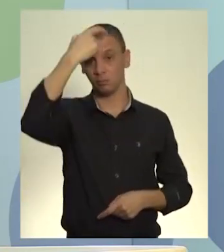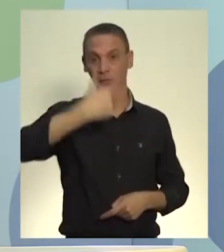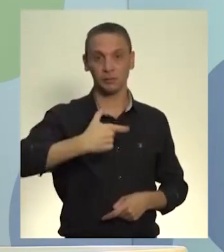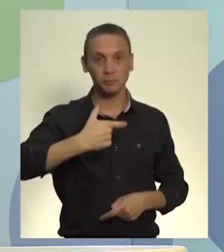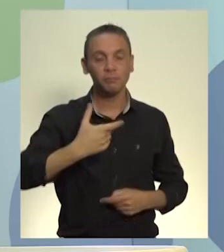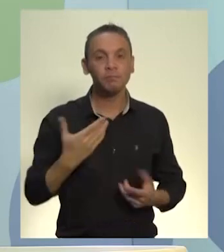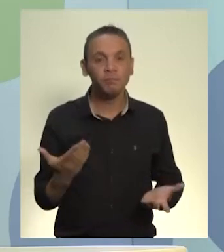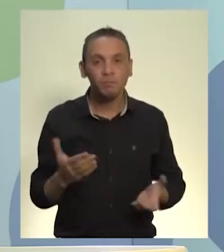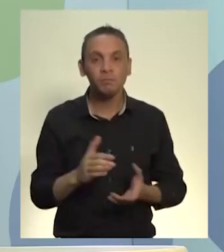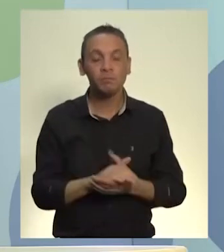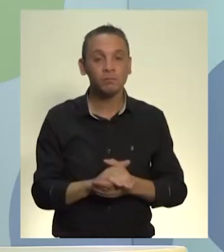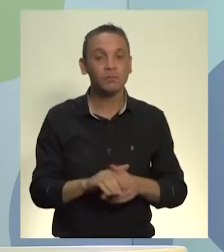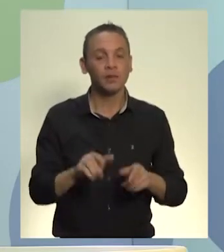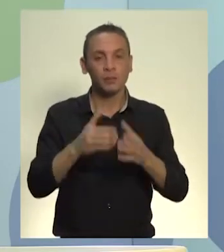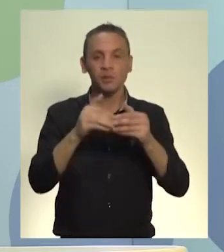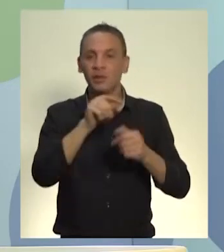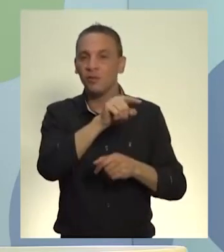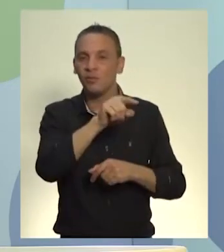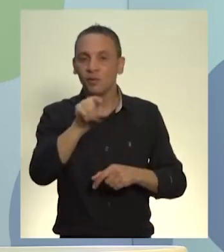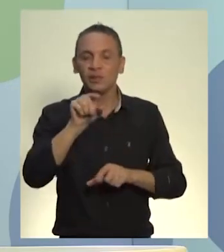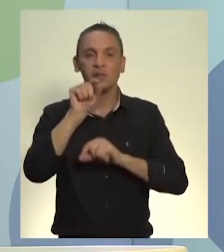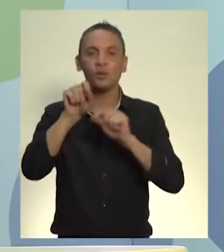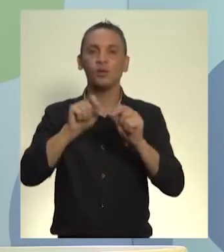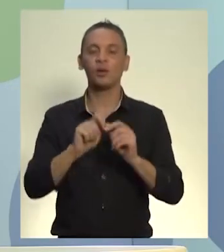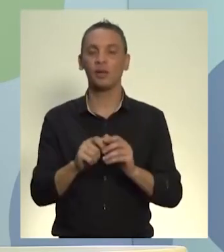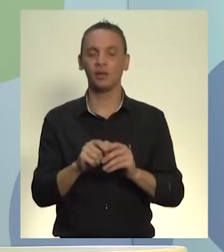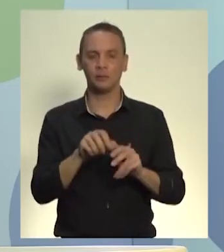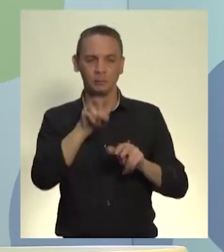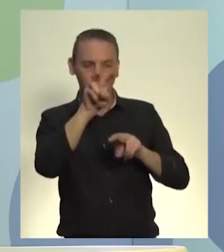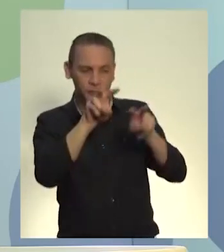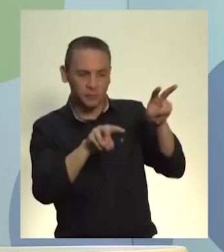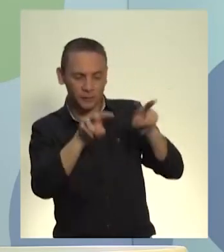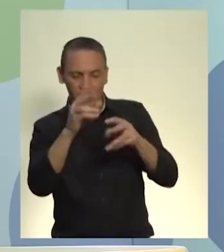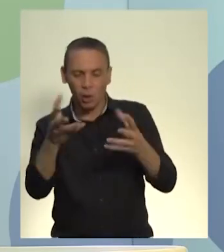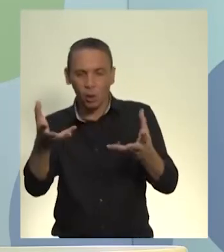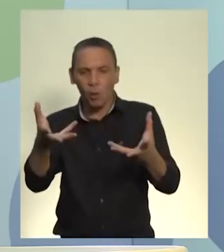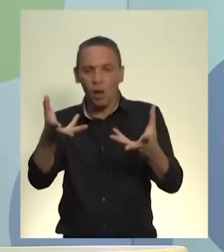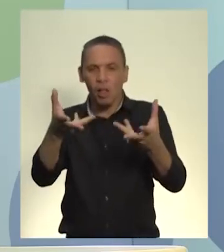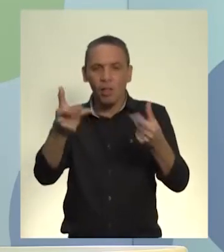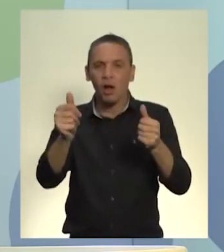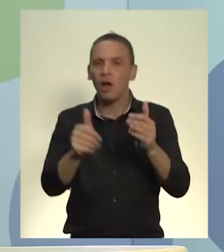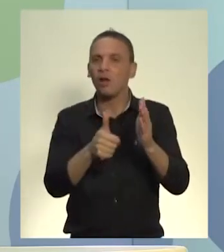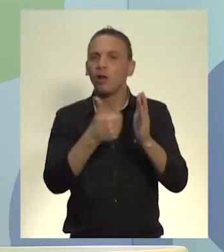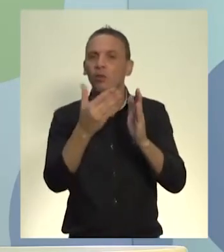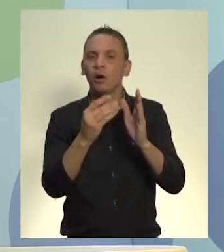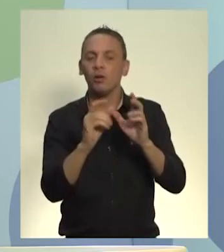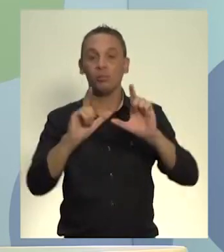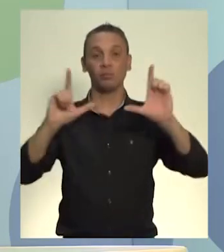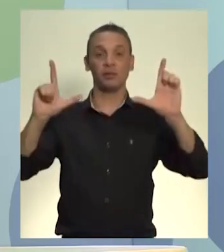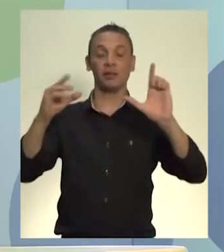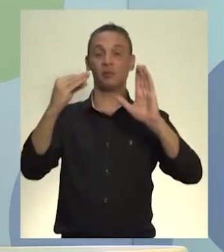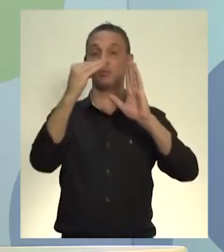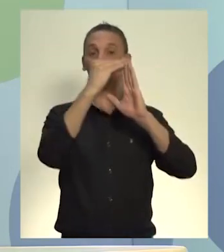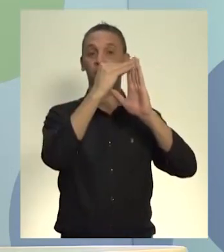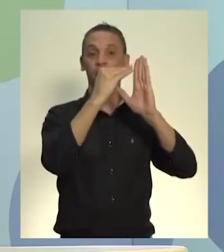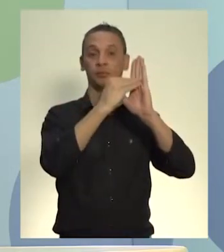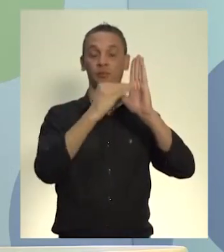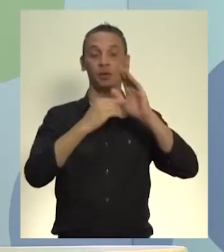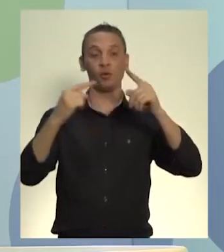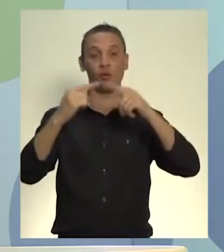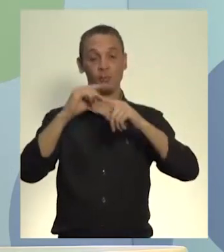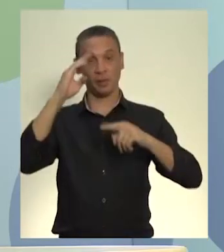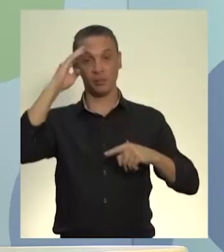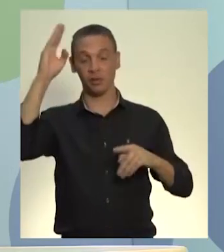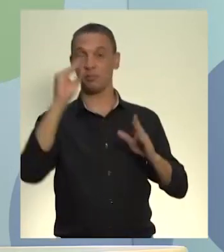de vocês, e aí eu pedi até para vocês verificarem quais das atitudes que estavam na tela é o ponto mais forte de vocês